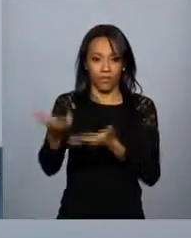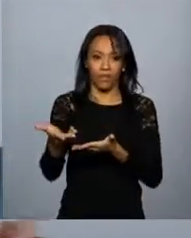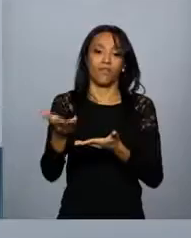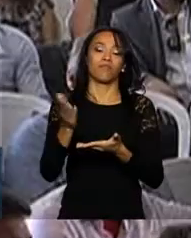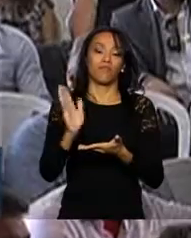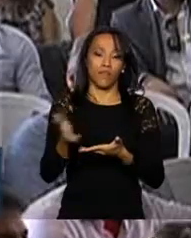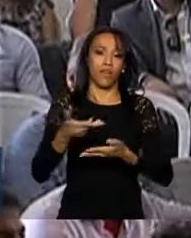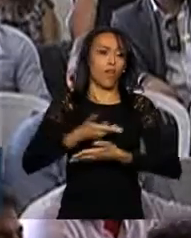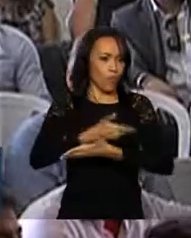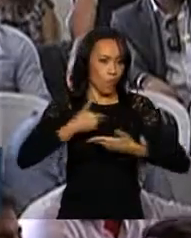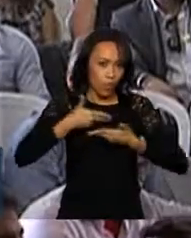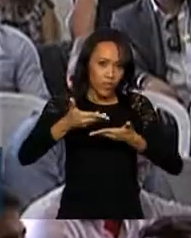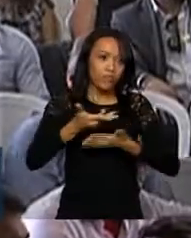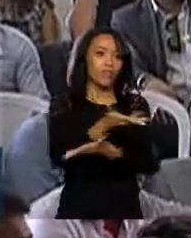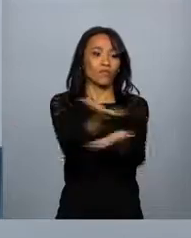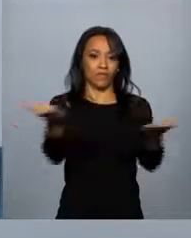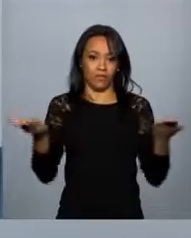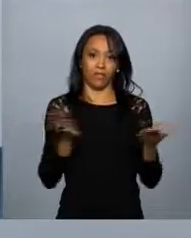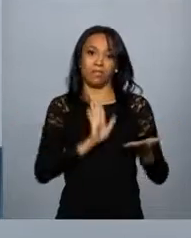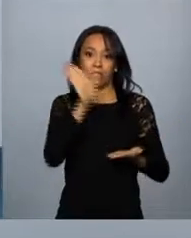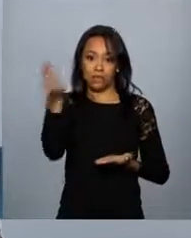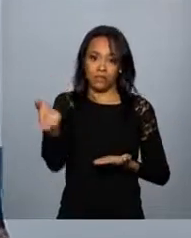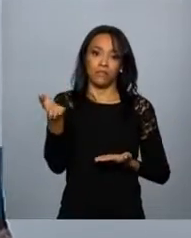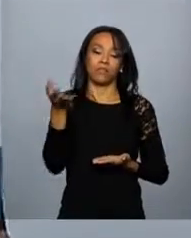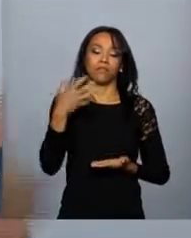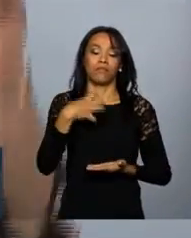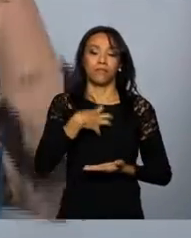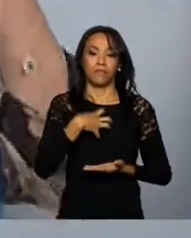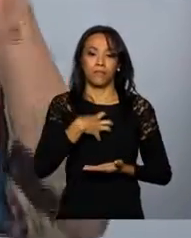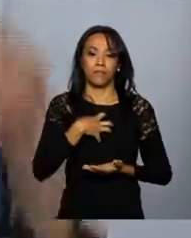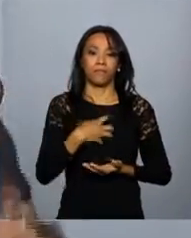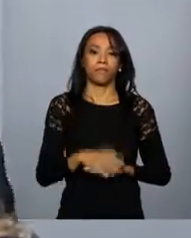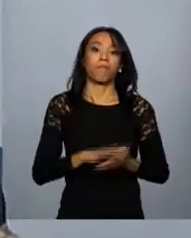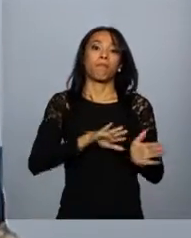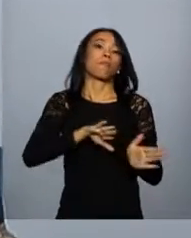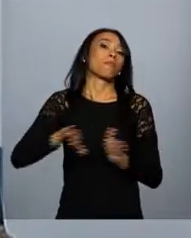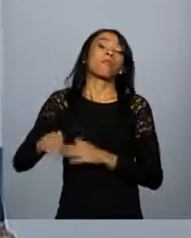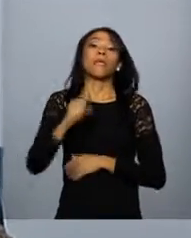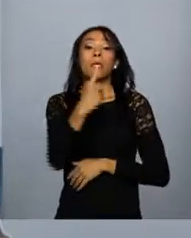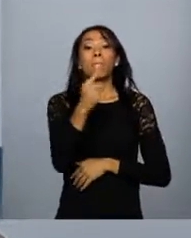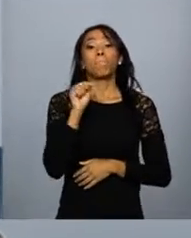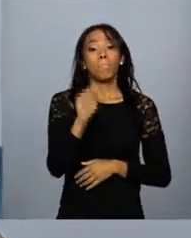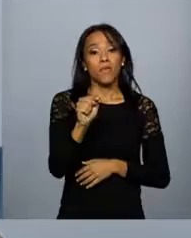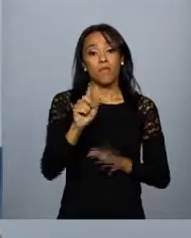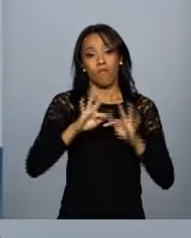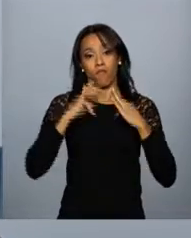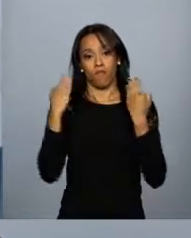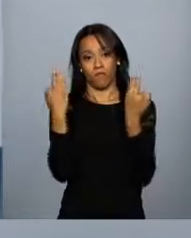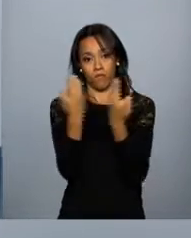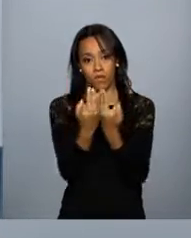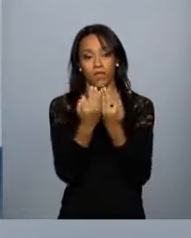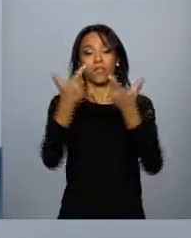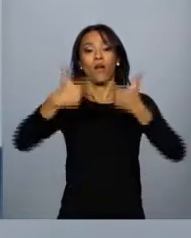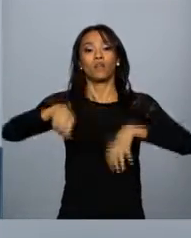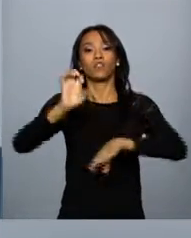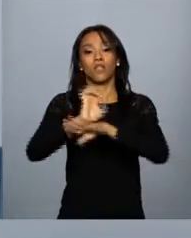nós. Além disso, para as 1.000 famílias do Maranhão e